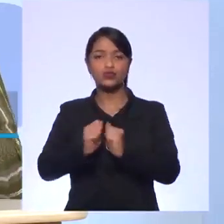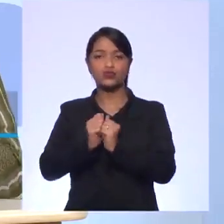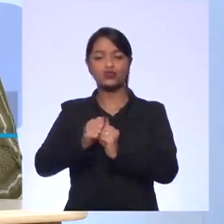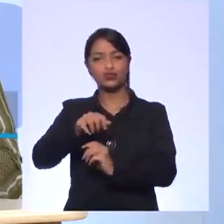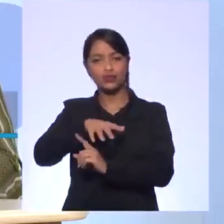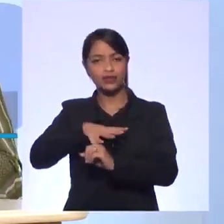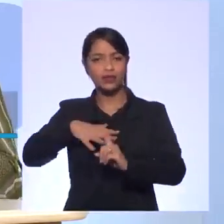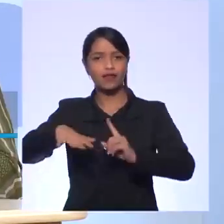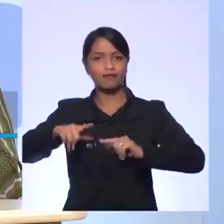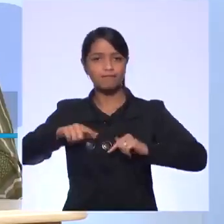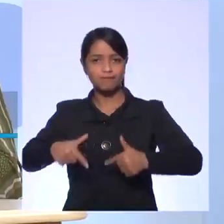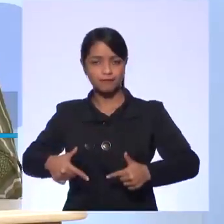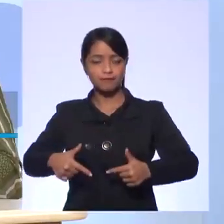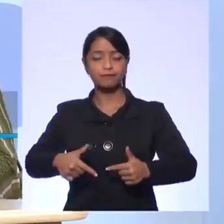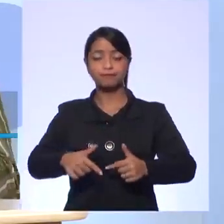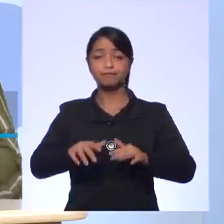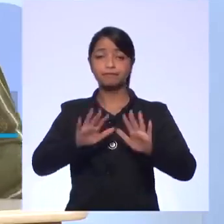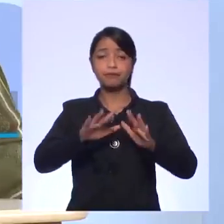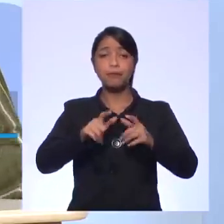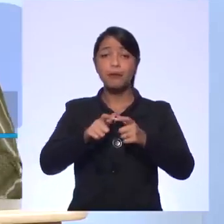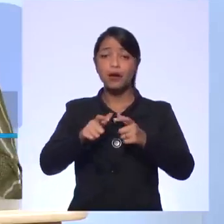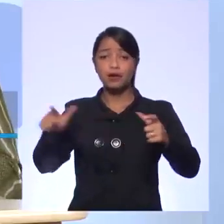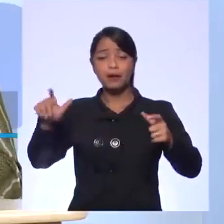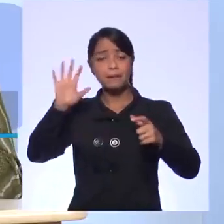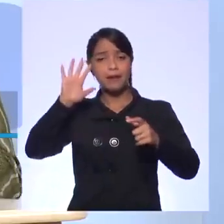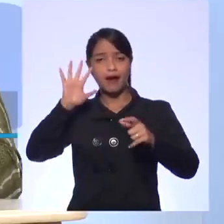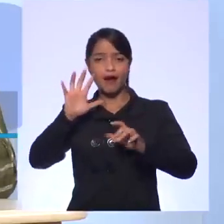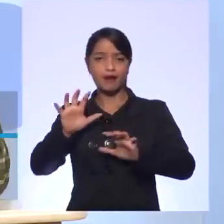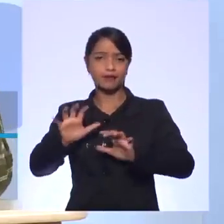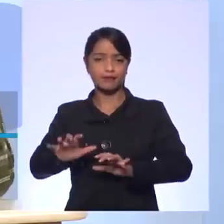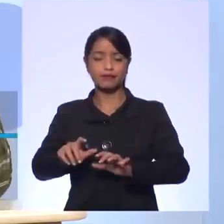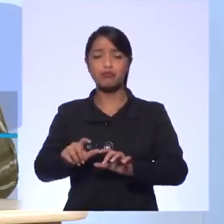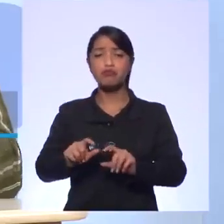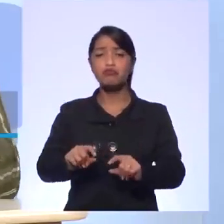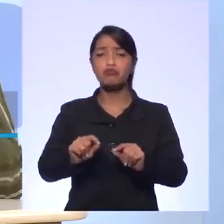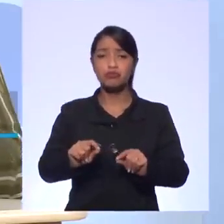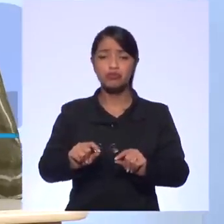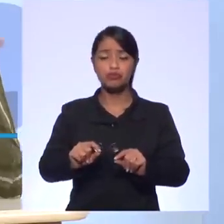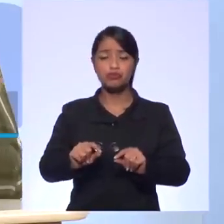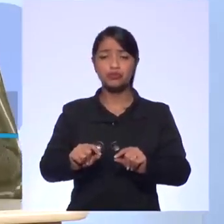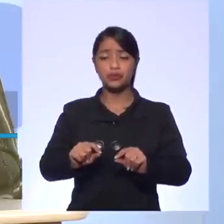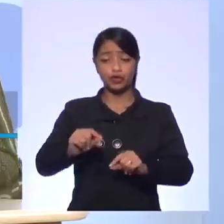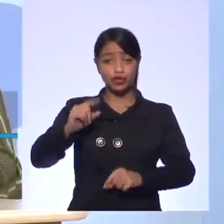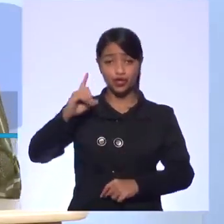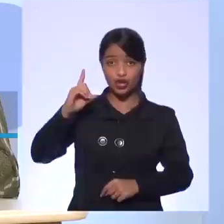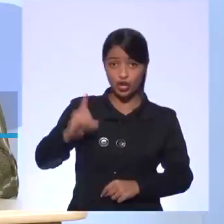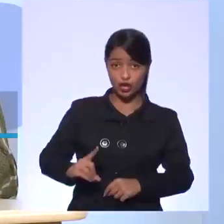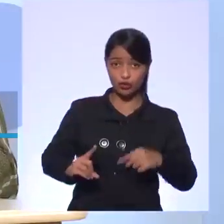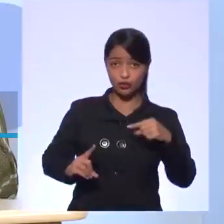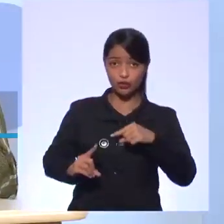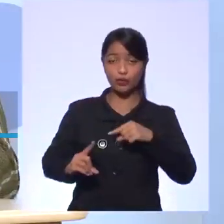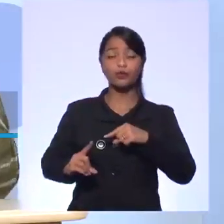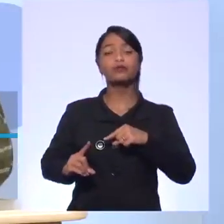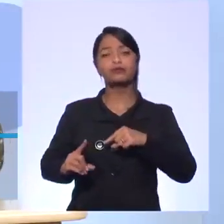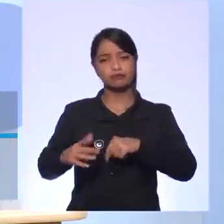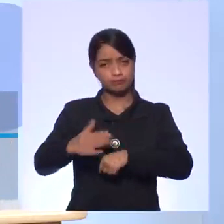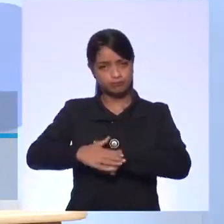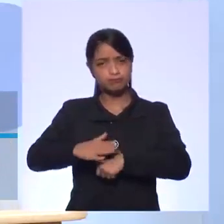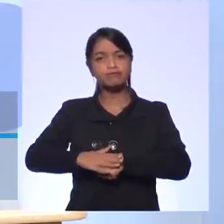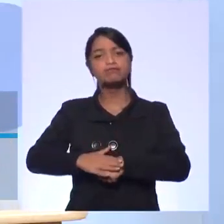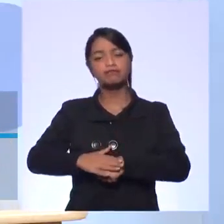aí a maioria dos estudantes estão dentro dessa linha que é realizar, né, seus direitos, né,